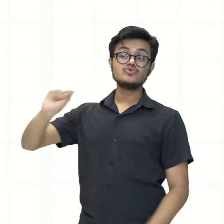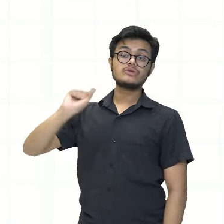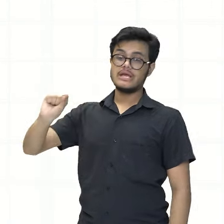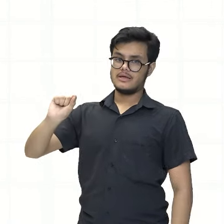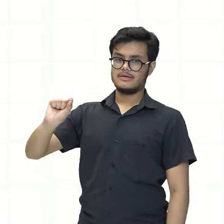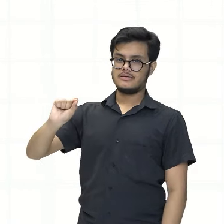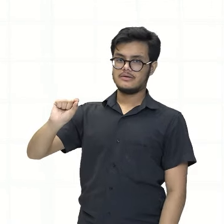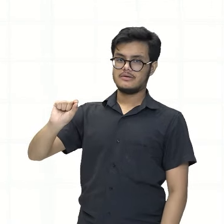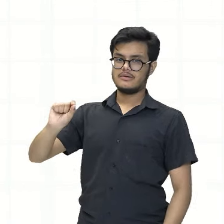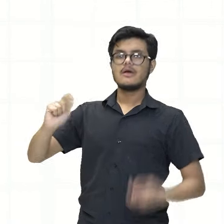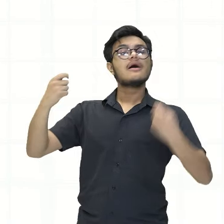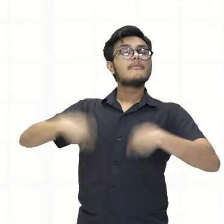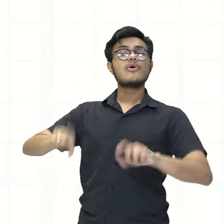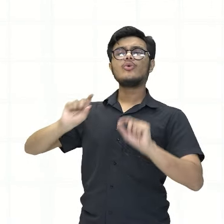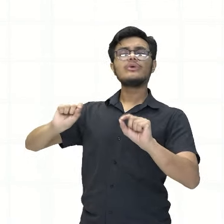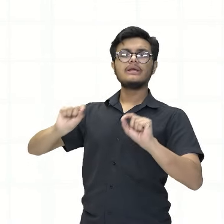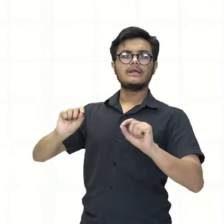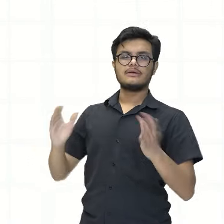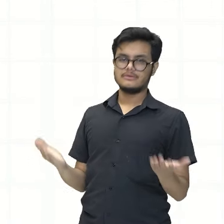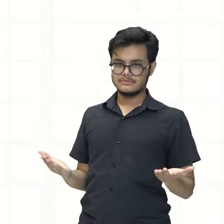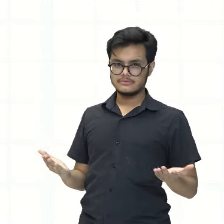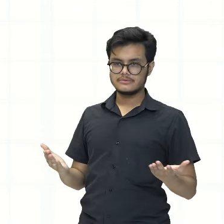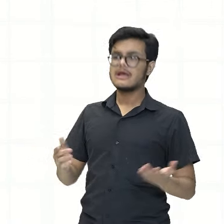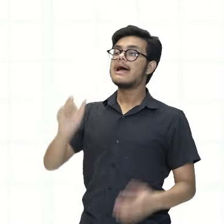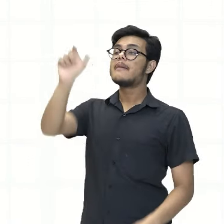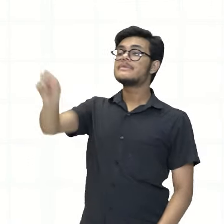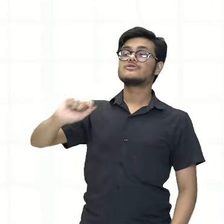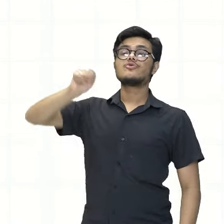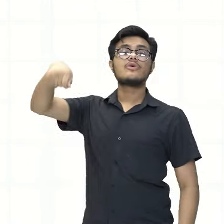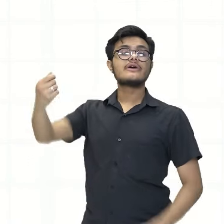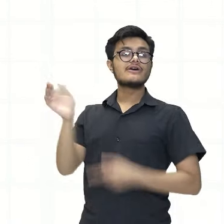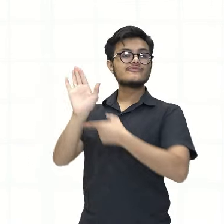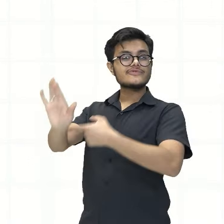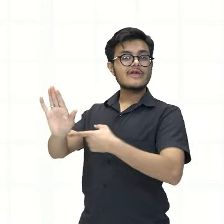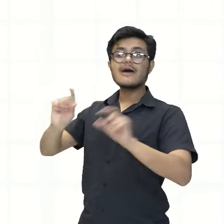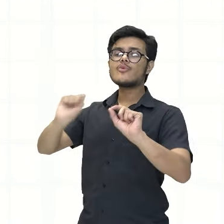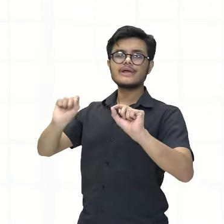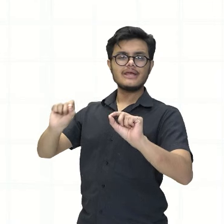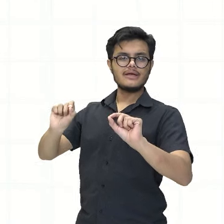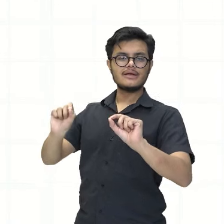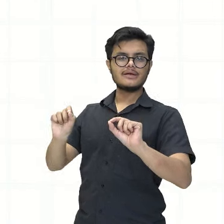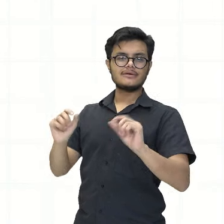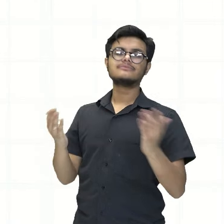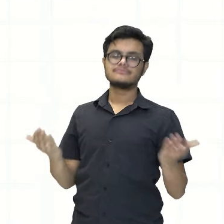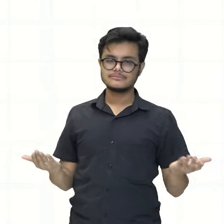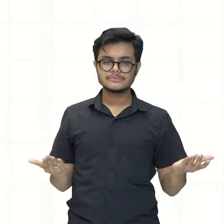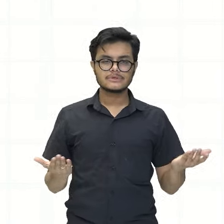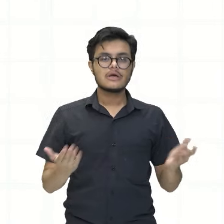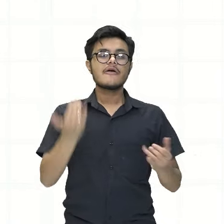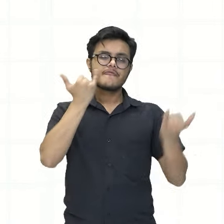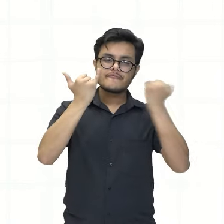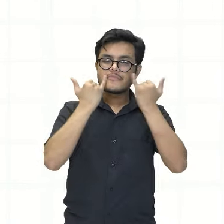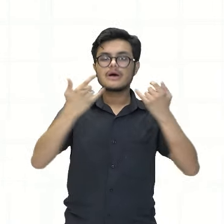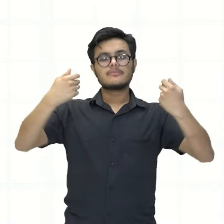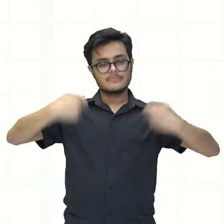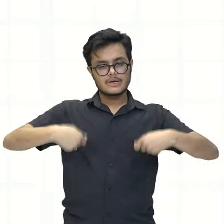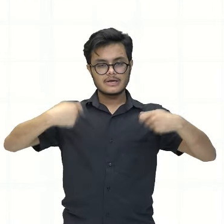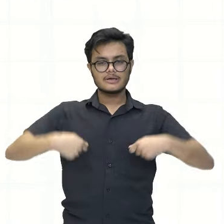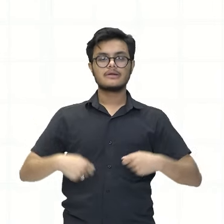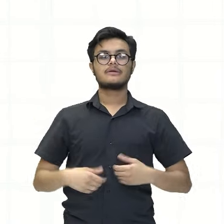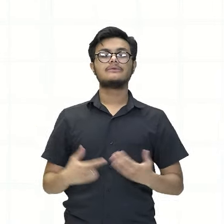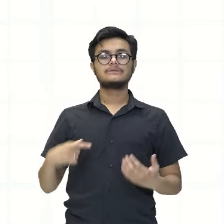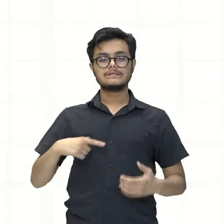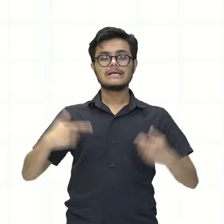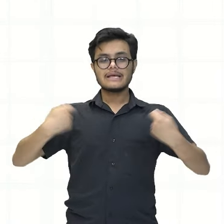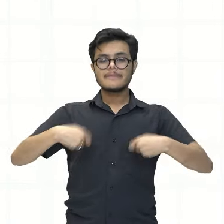você diria ofereceu o qu a quem né Precisa dessas informações então isso já me mostra que sim é um verbo